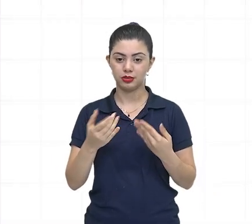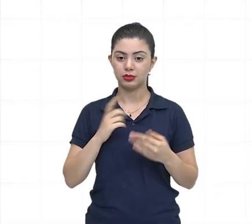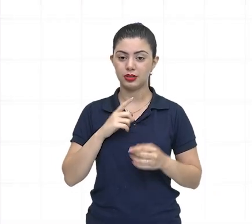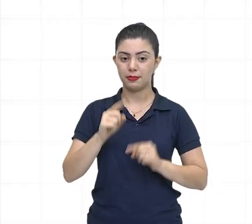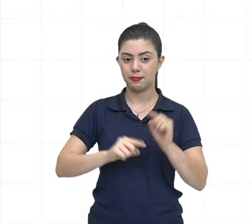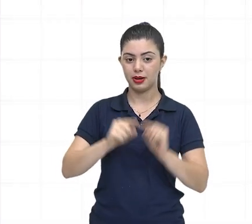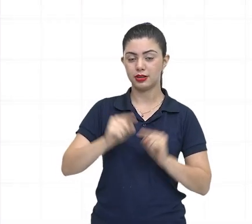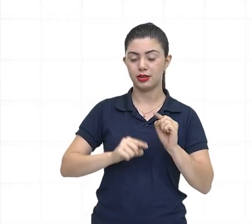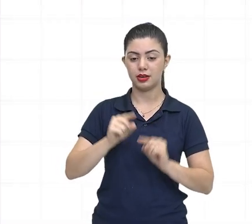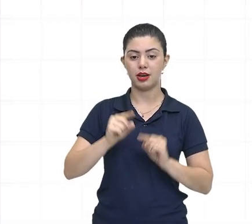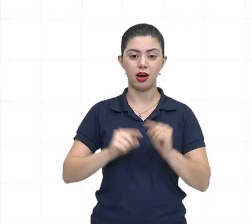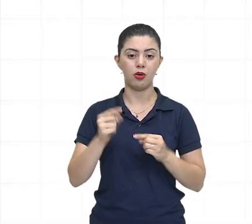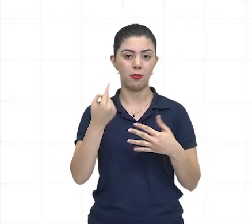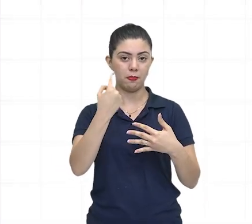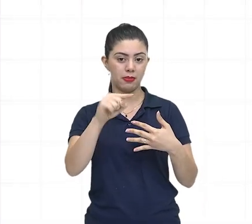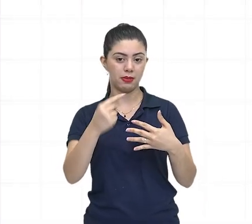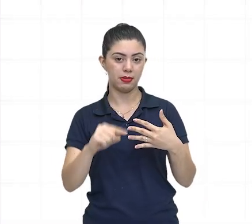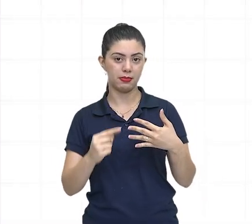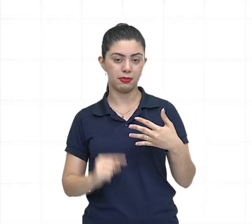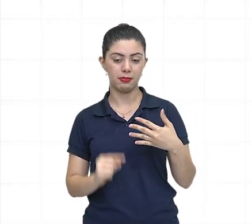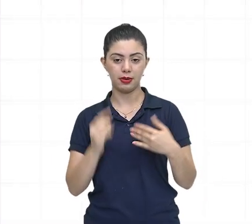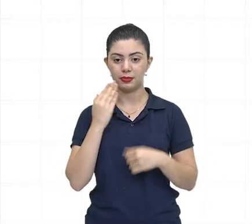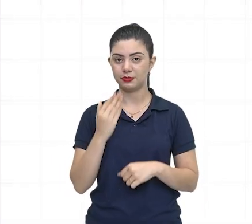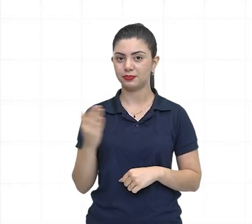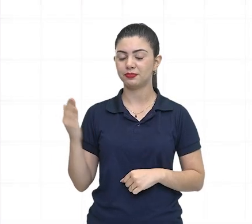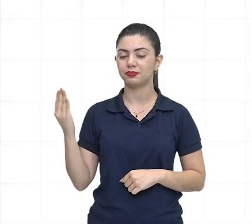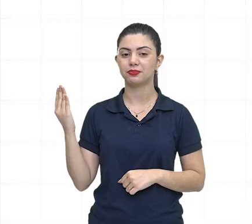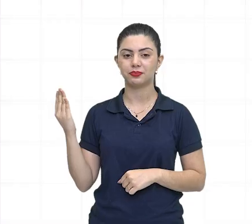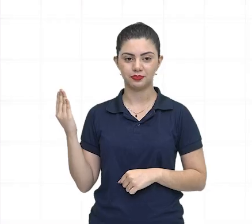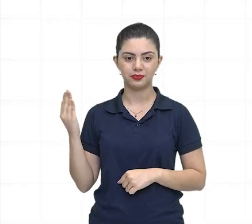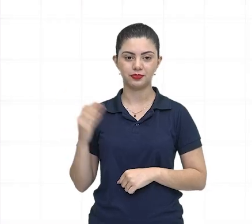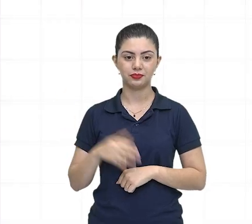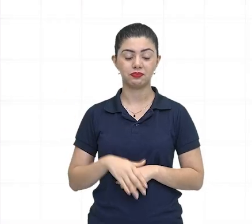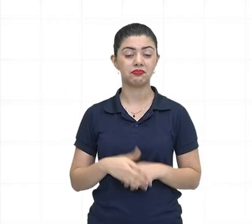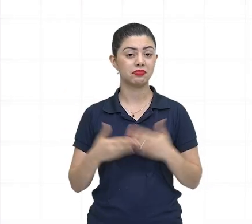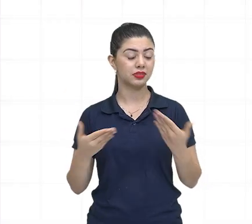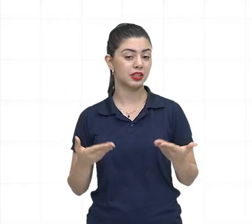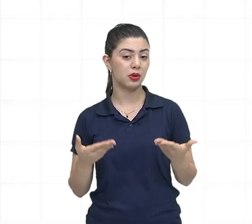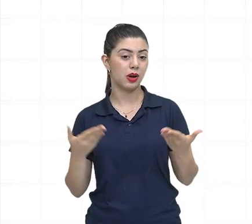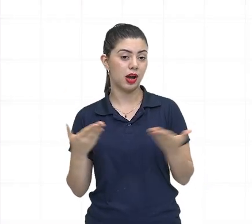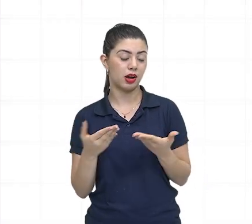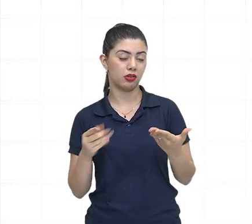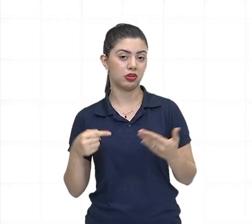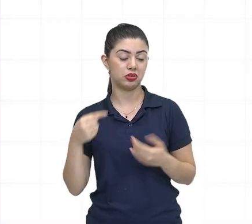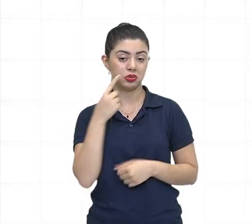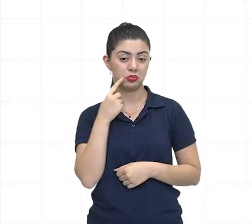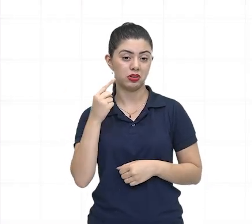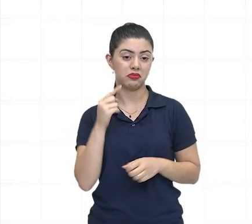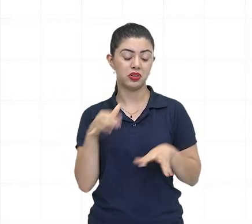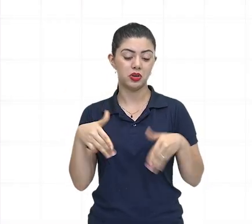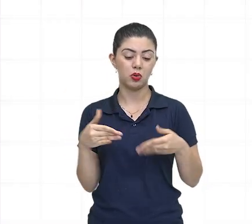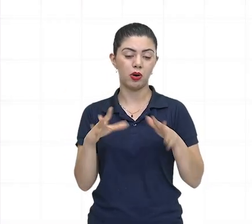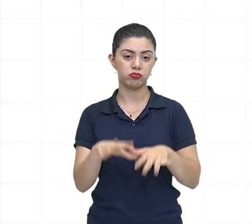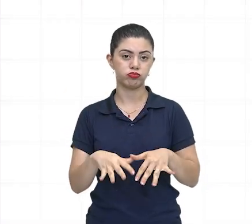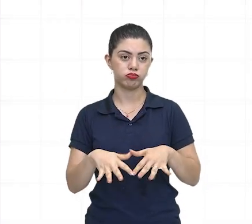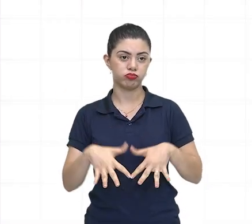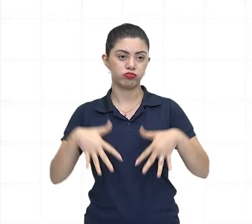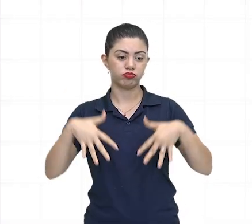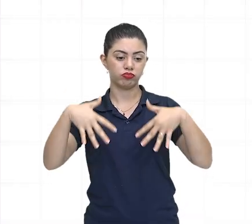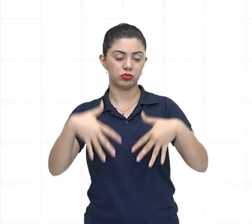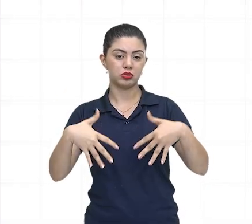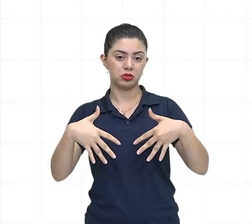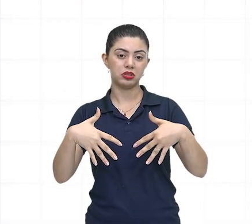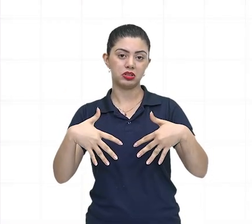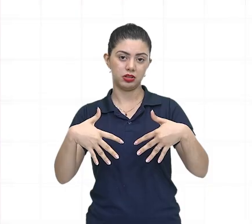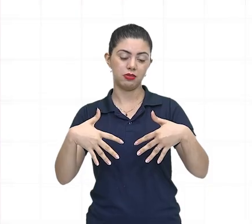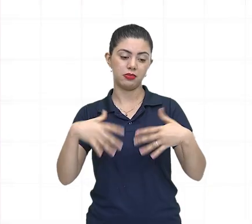fatiado, faca de cortar pão e manteiga. Então, vamos ver uma alternativa para este